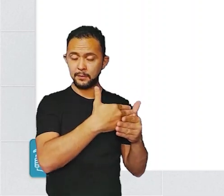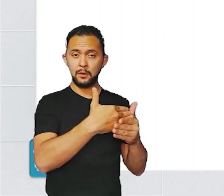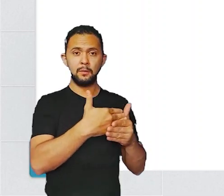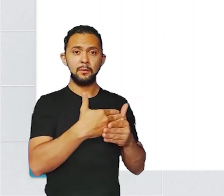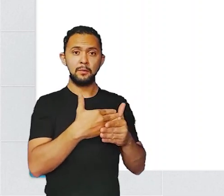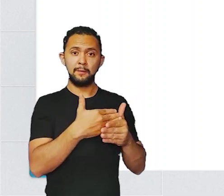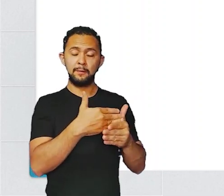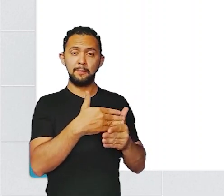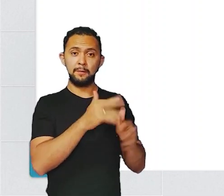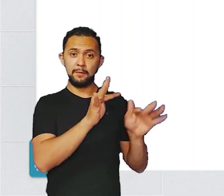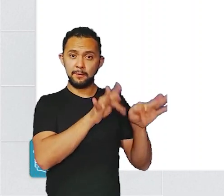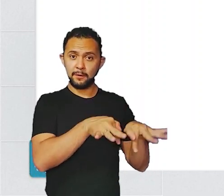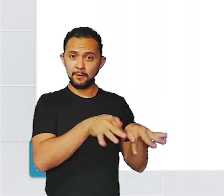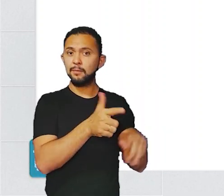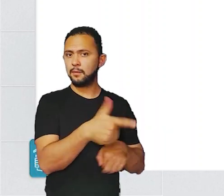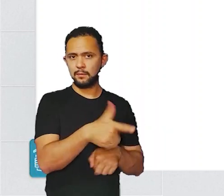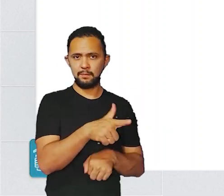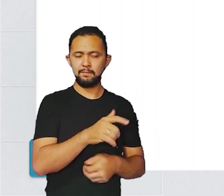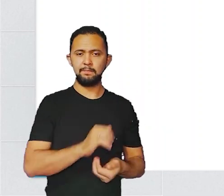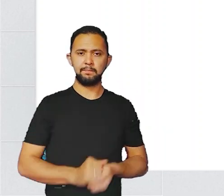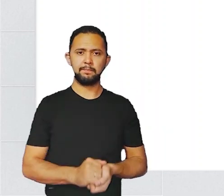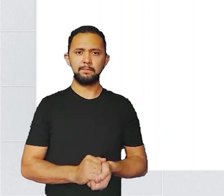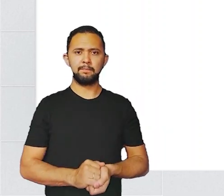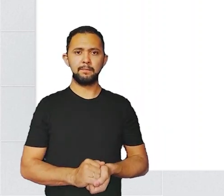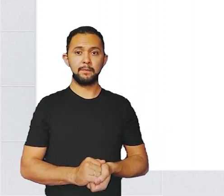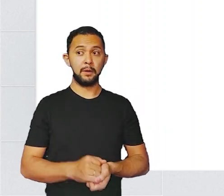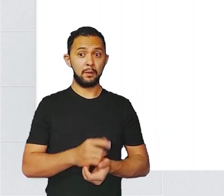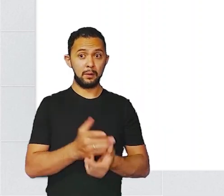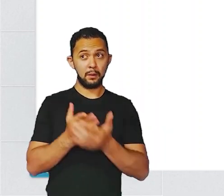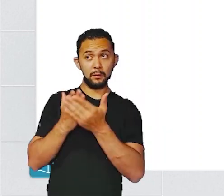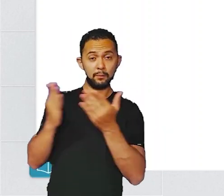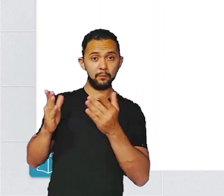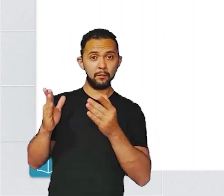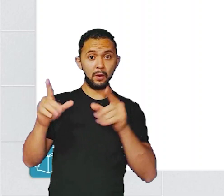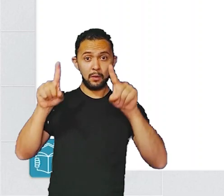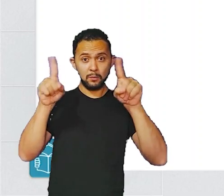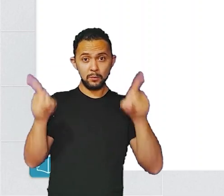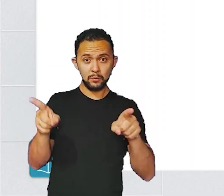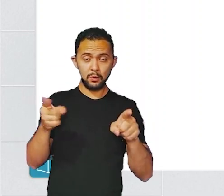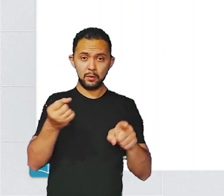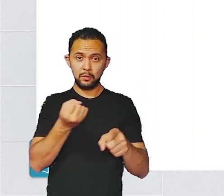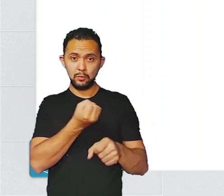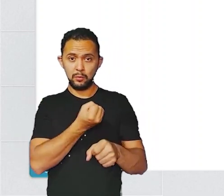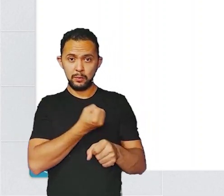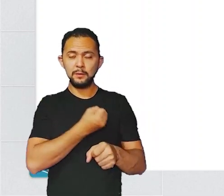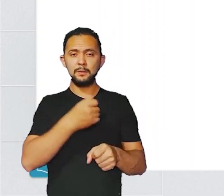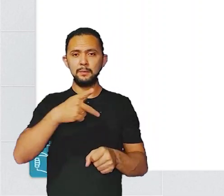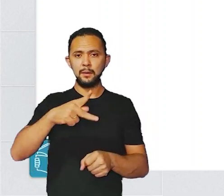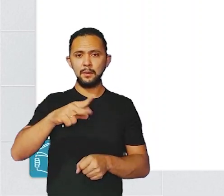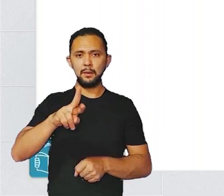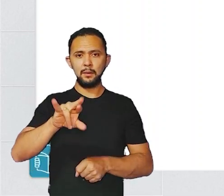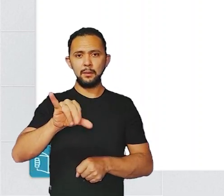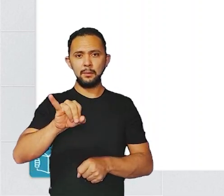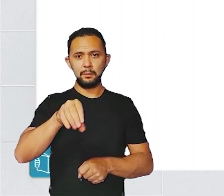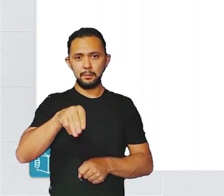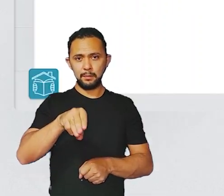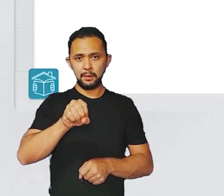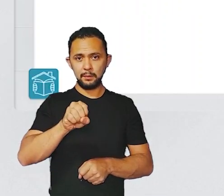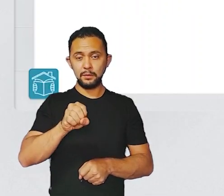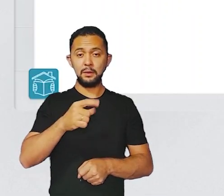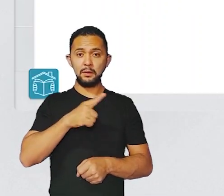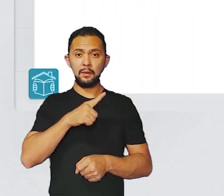infinitos. Beleza? Então esses são os números primos. Eu coloquei só alguns para vocês, mas existem